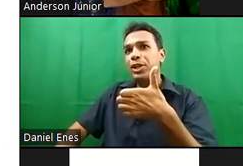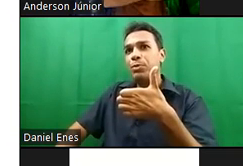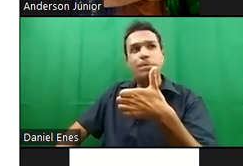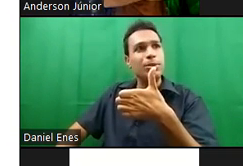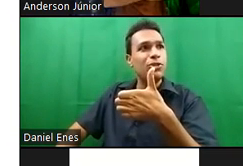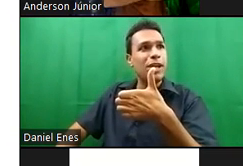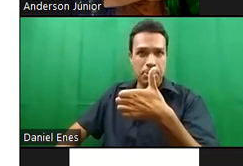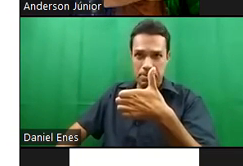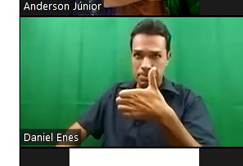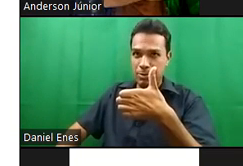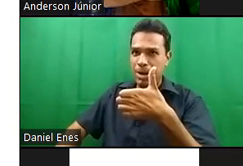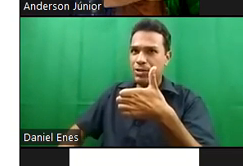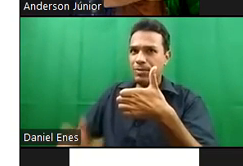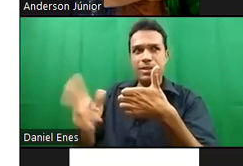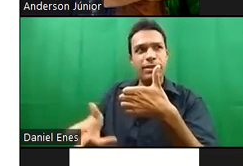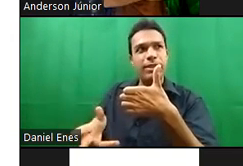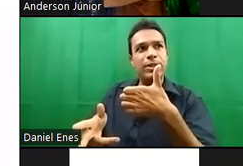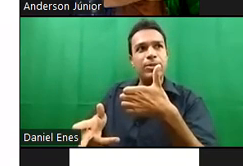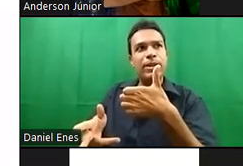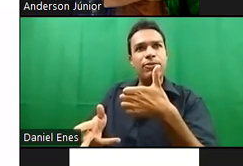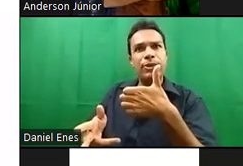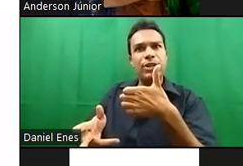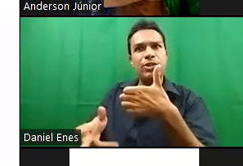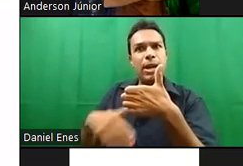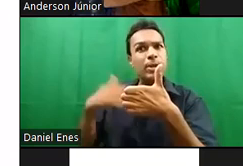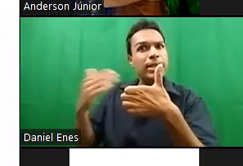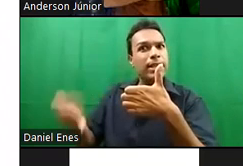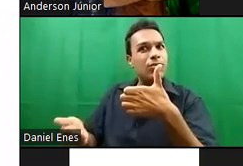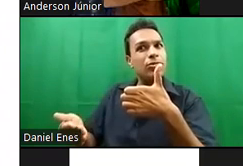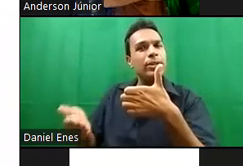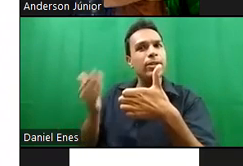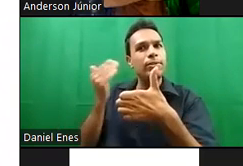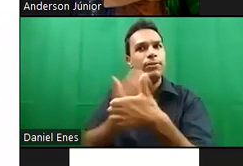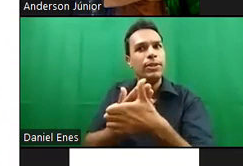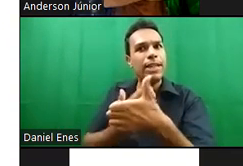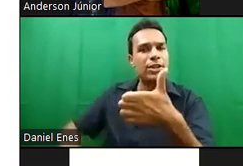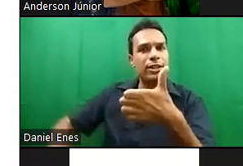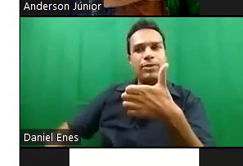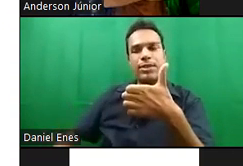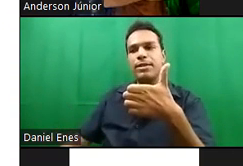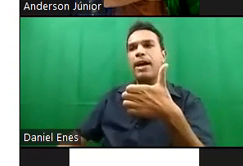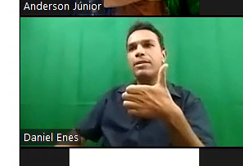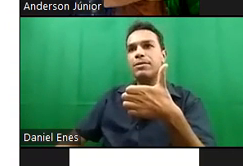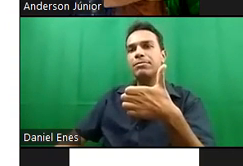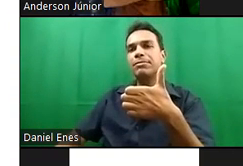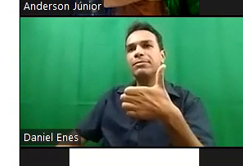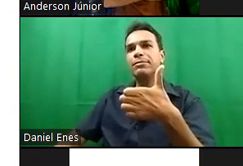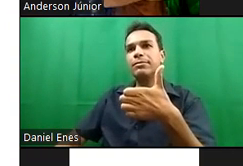Podem responder pelo chat. Eu acho que vocês entenderam o que a fonética é, o que ela estuda. Então, tem fonética na língua de